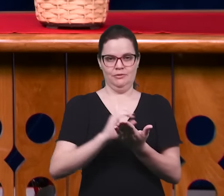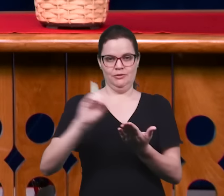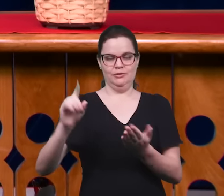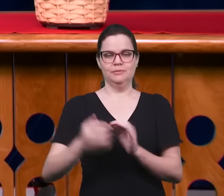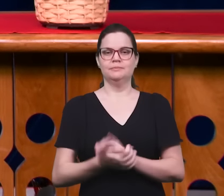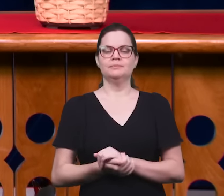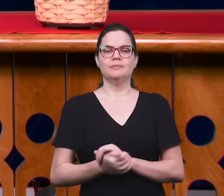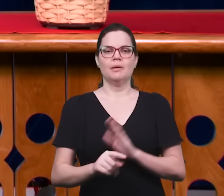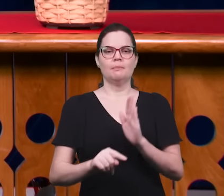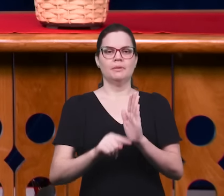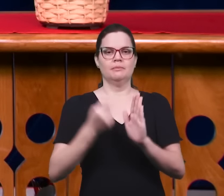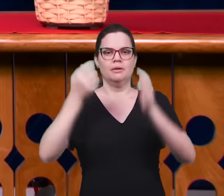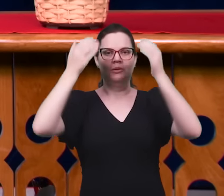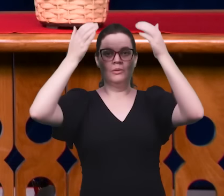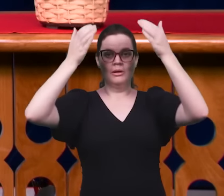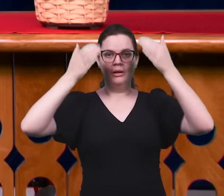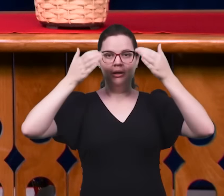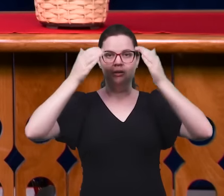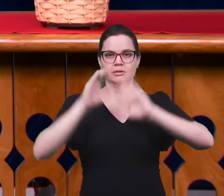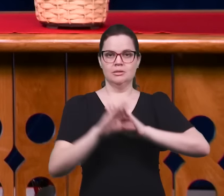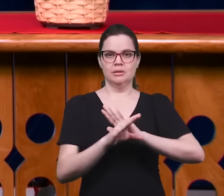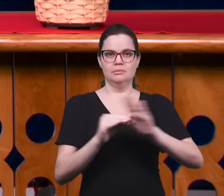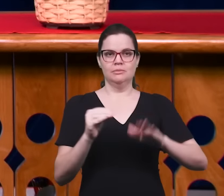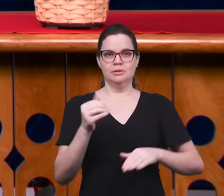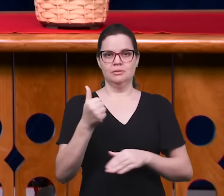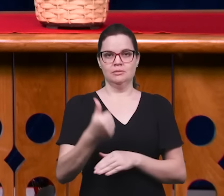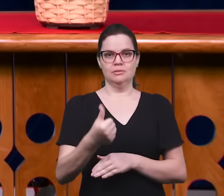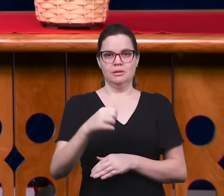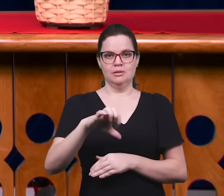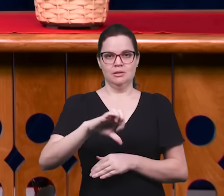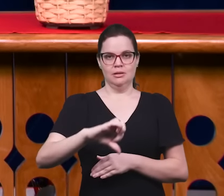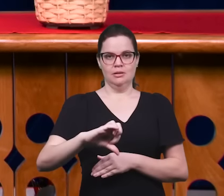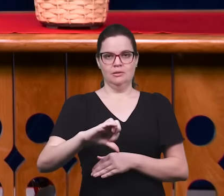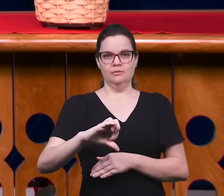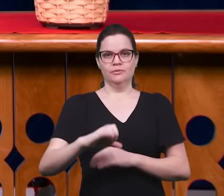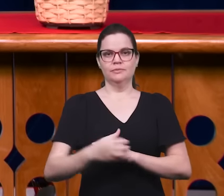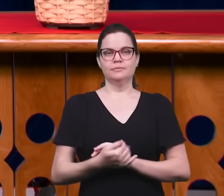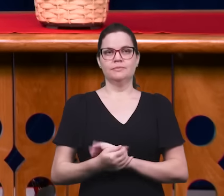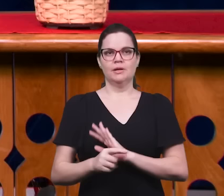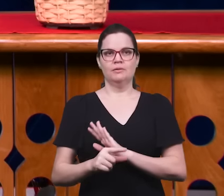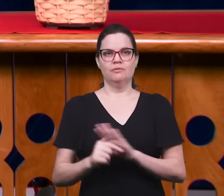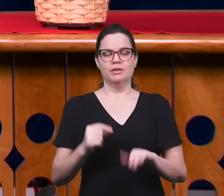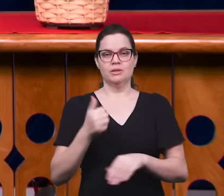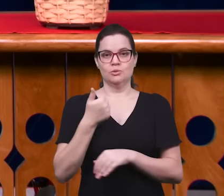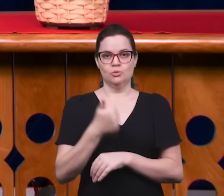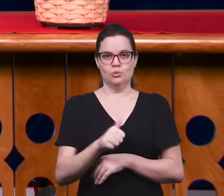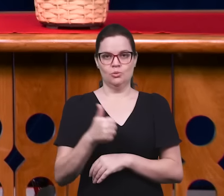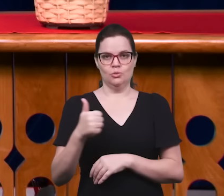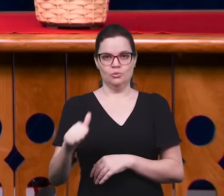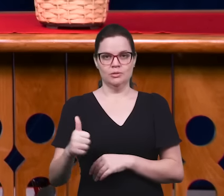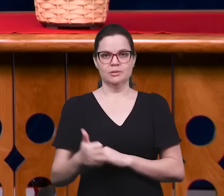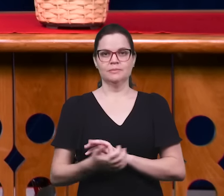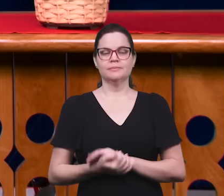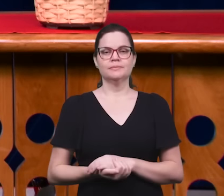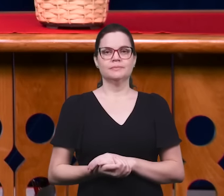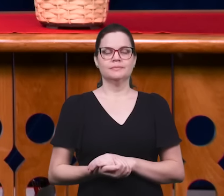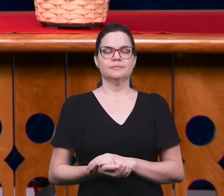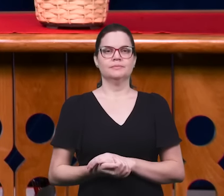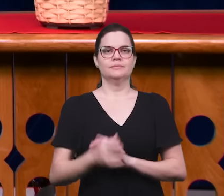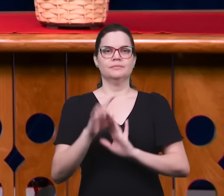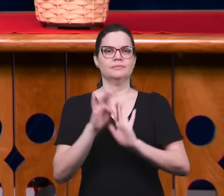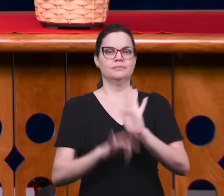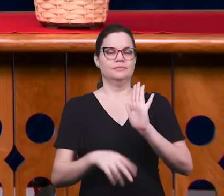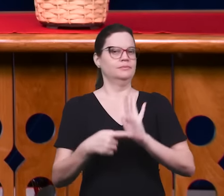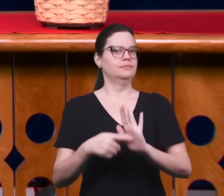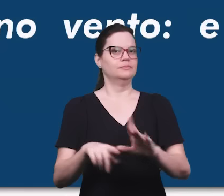1º Livro dos Reis, capítulo 19, no versículo 11. E diz assim a